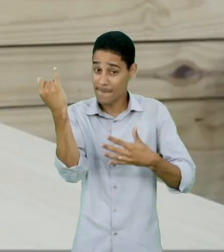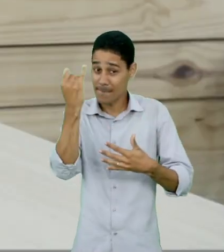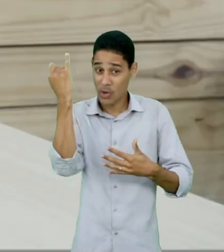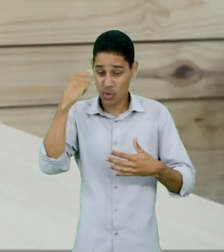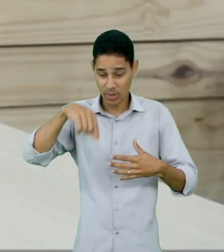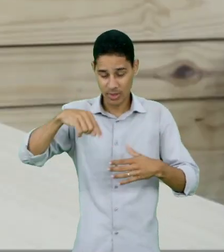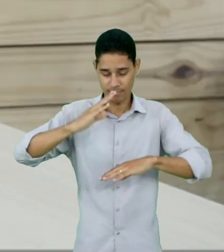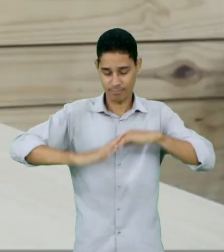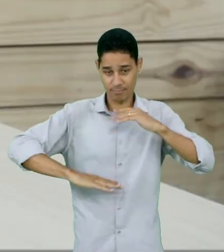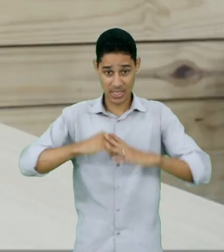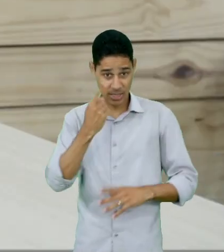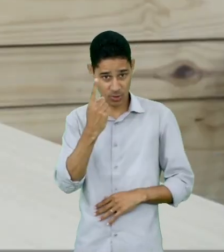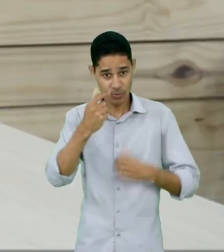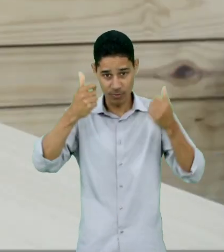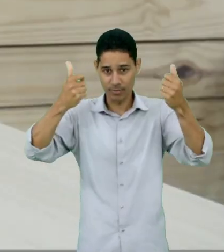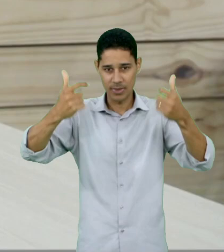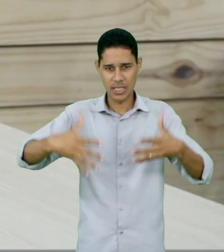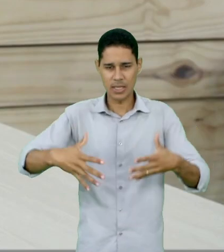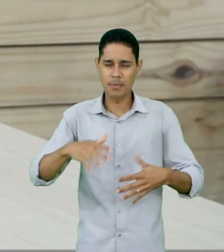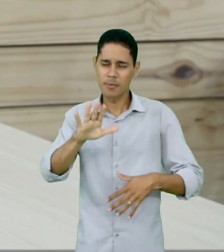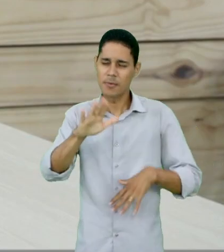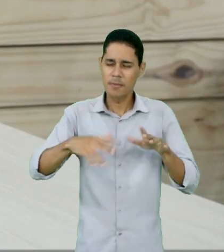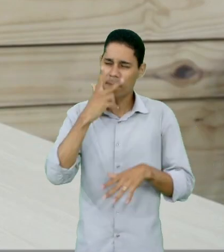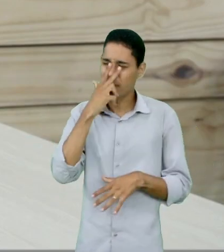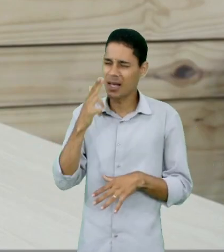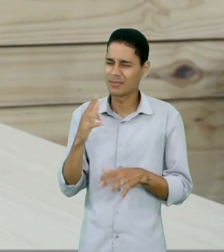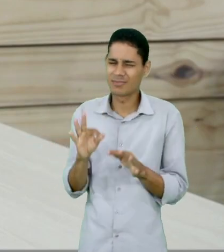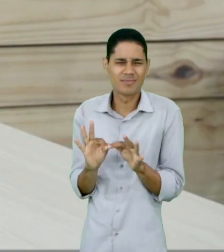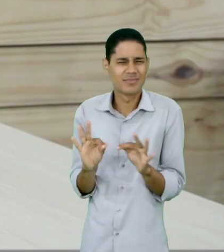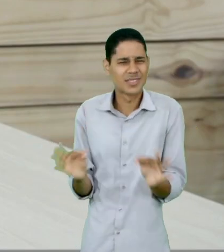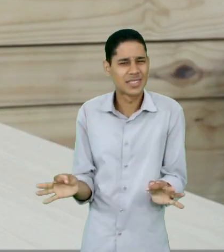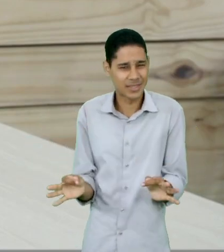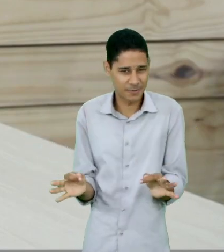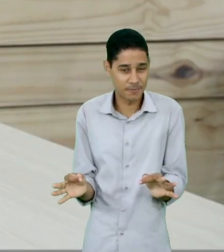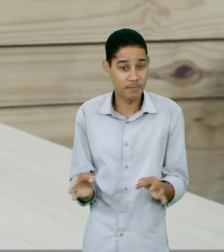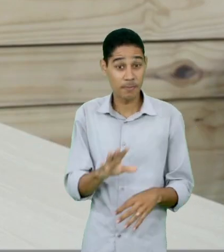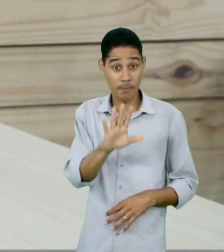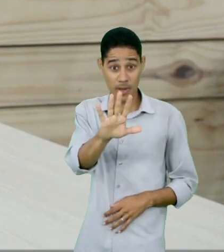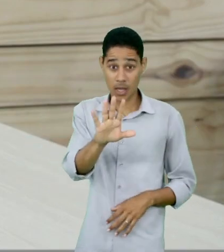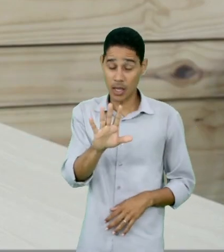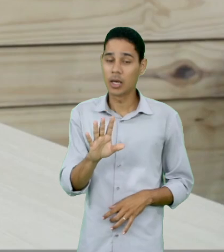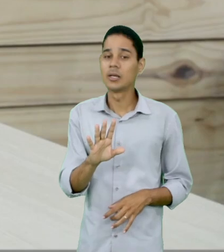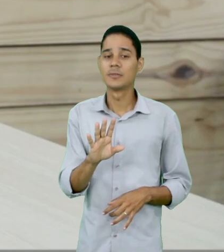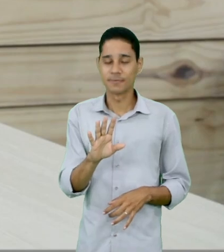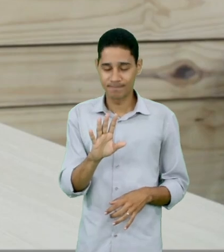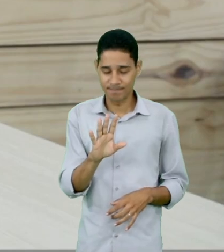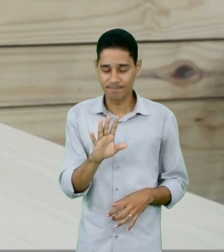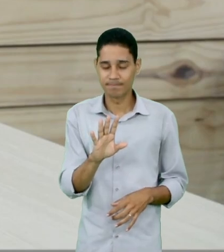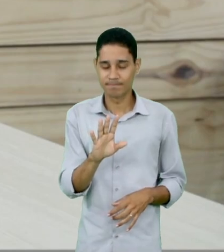1 que podem parecer muito simplórios, mas que vão trazer